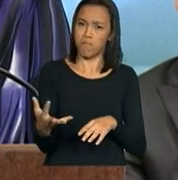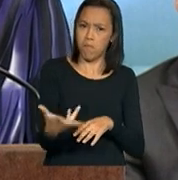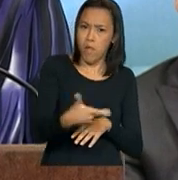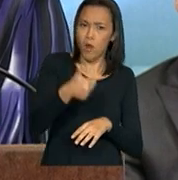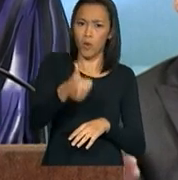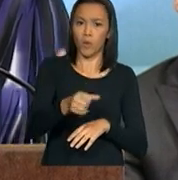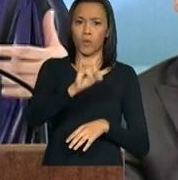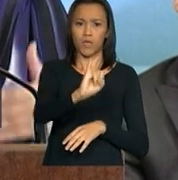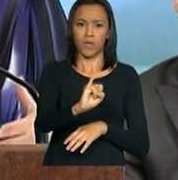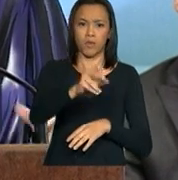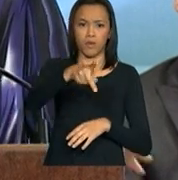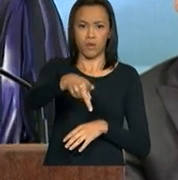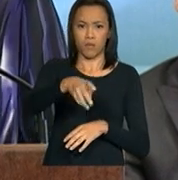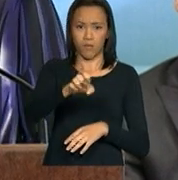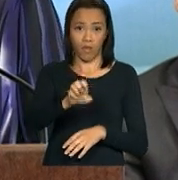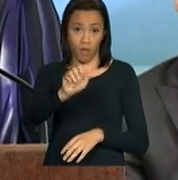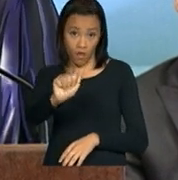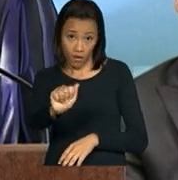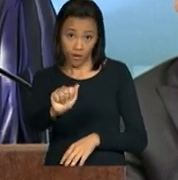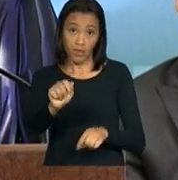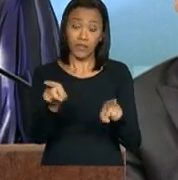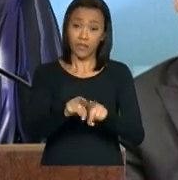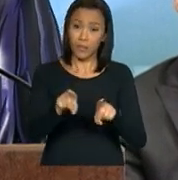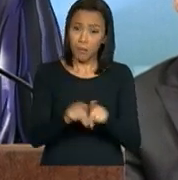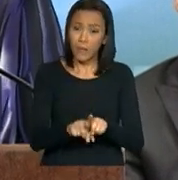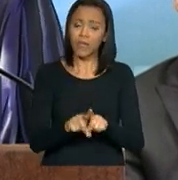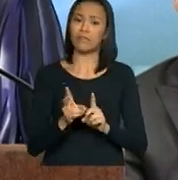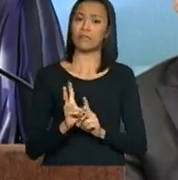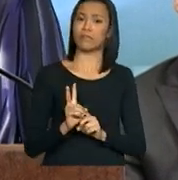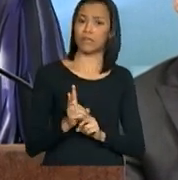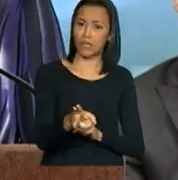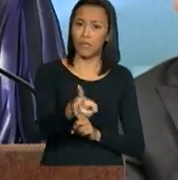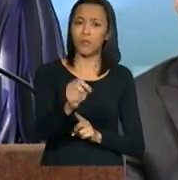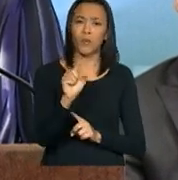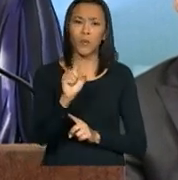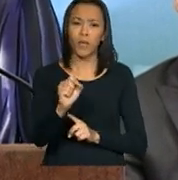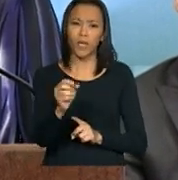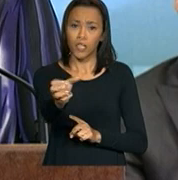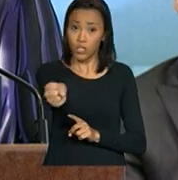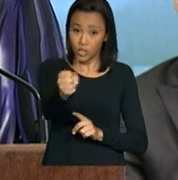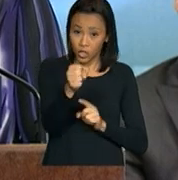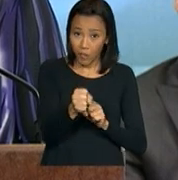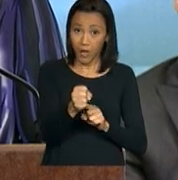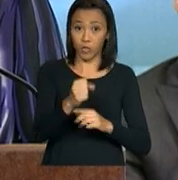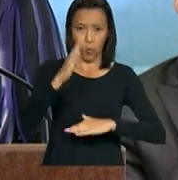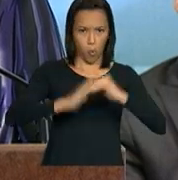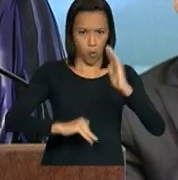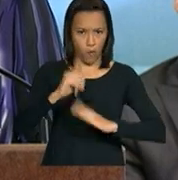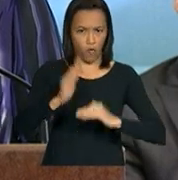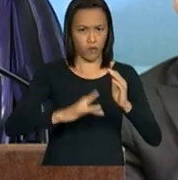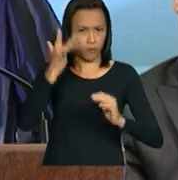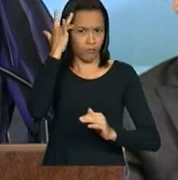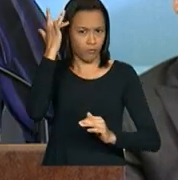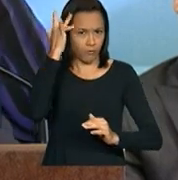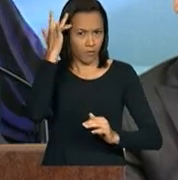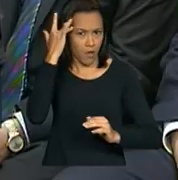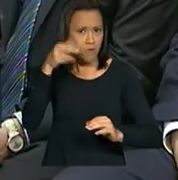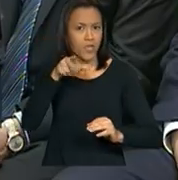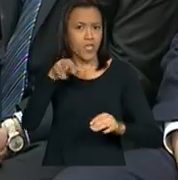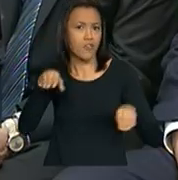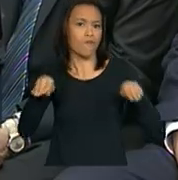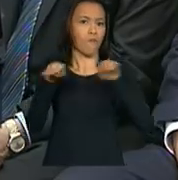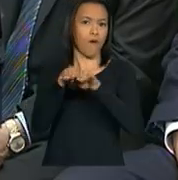ipia inclusive colocando à frente do ipia um técnico da qualidade do atual